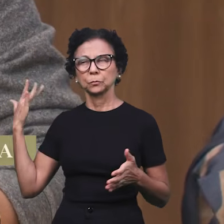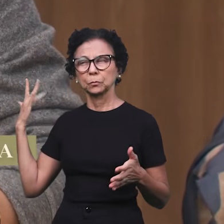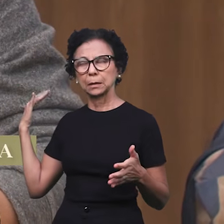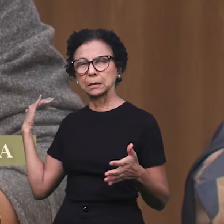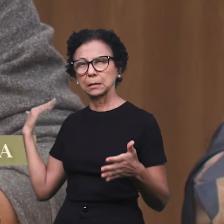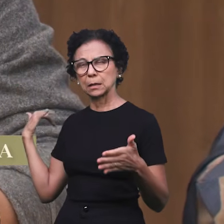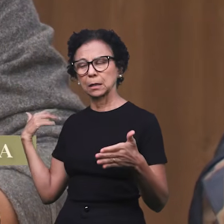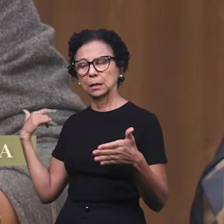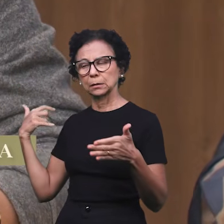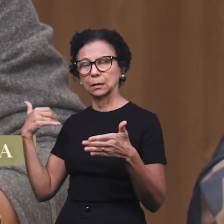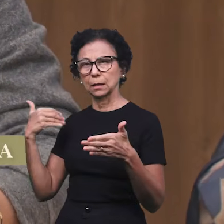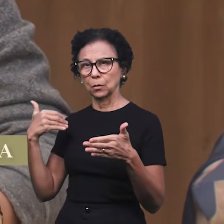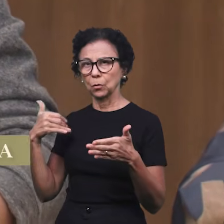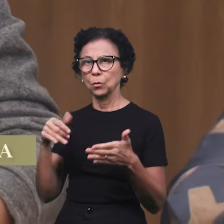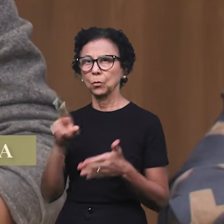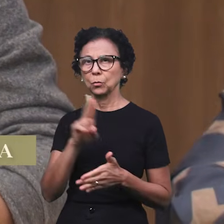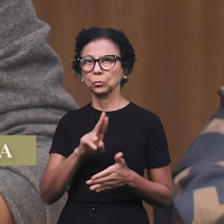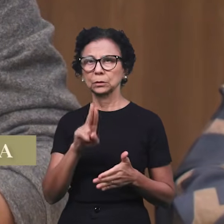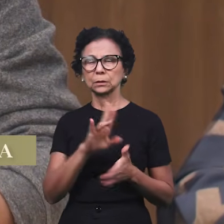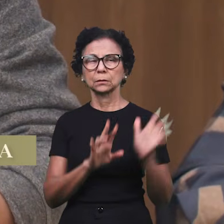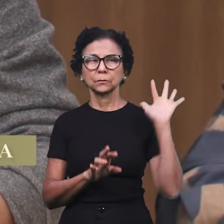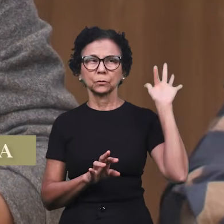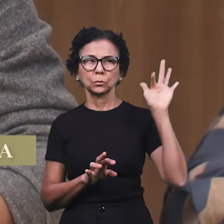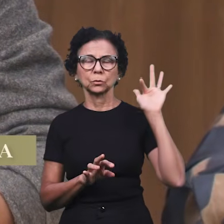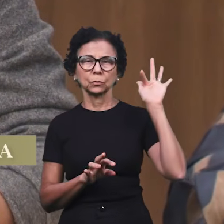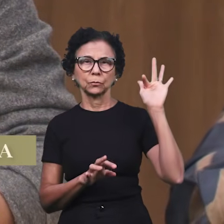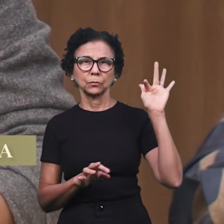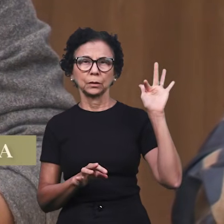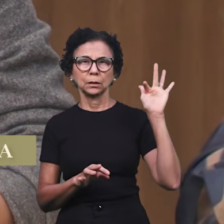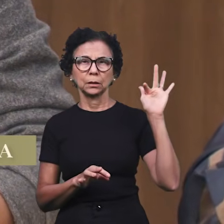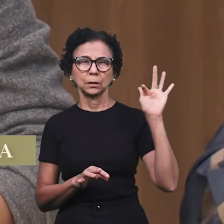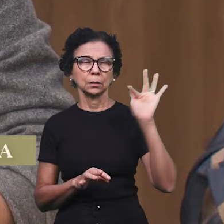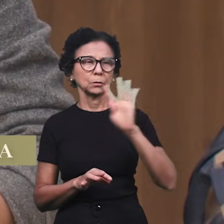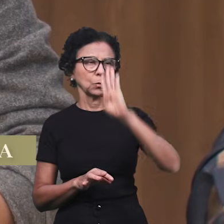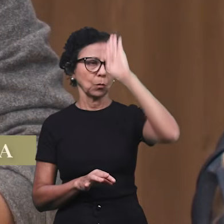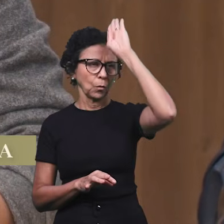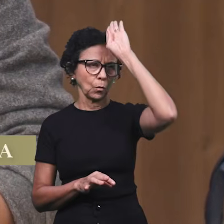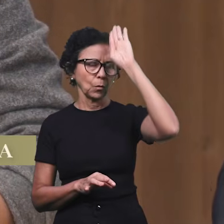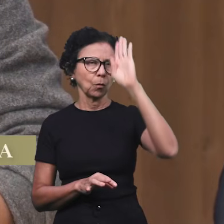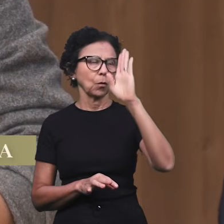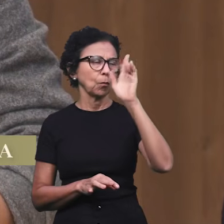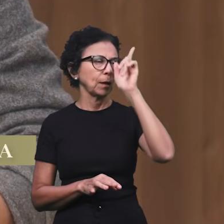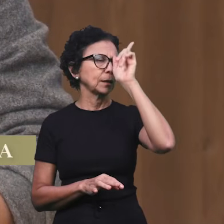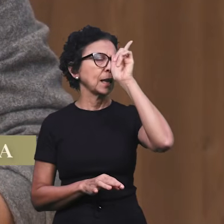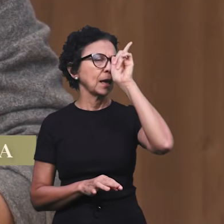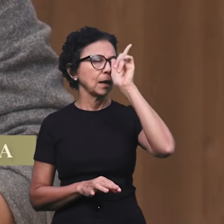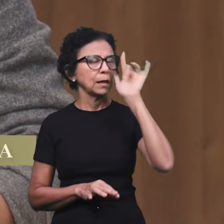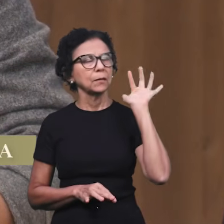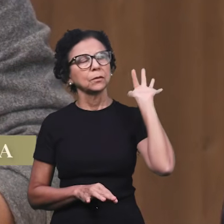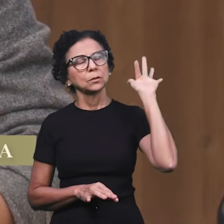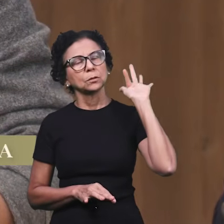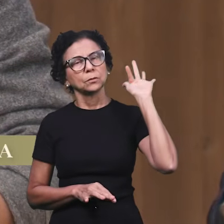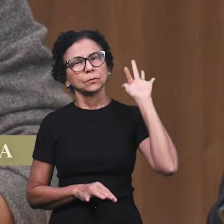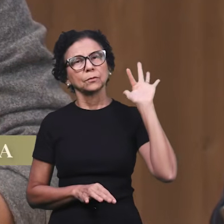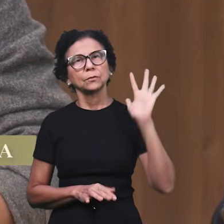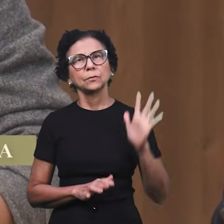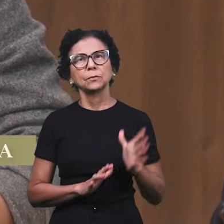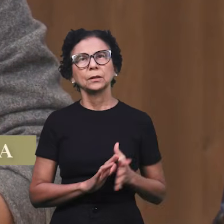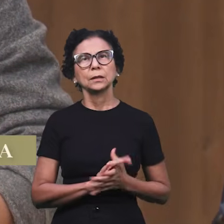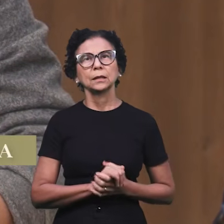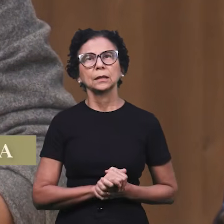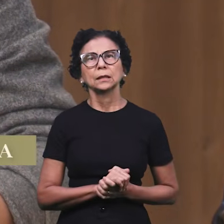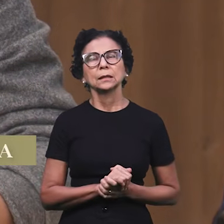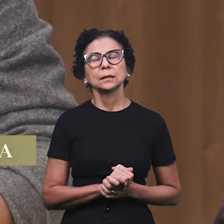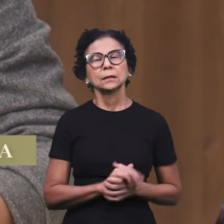da filosofia romana, grega, e recentemente através do feminismo,